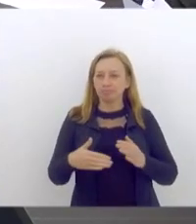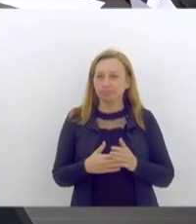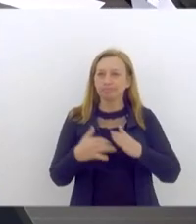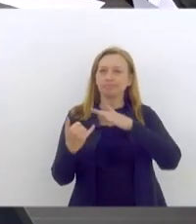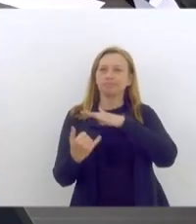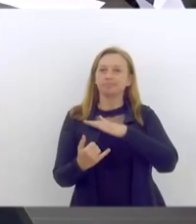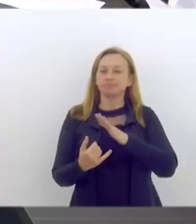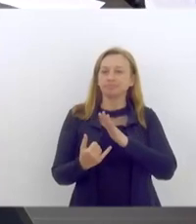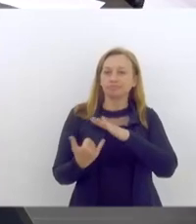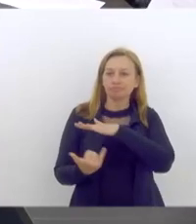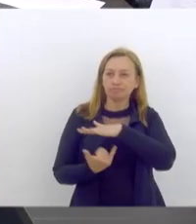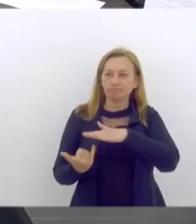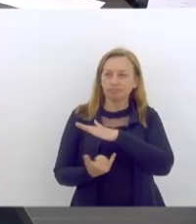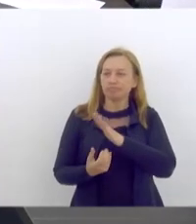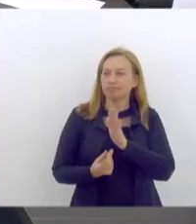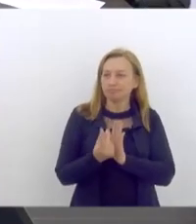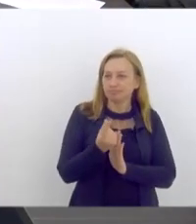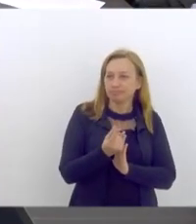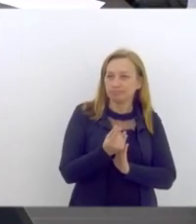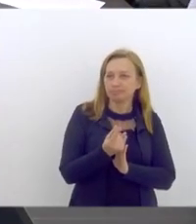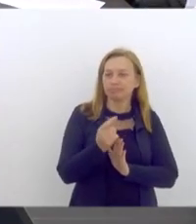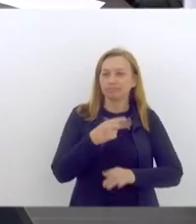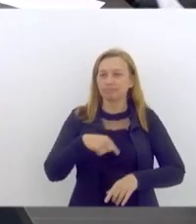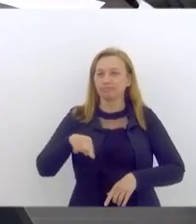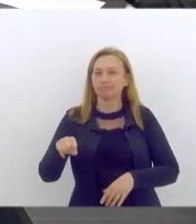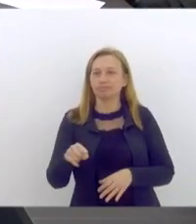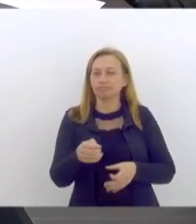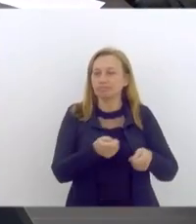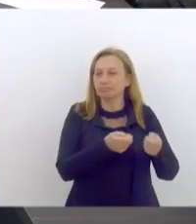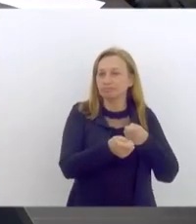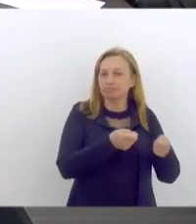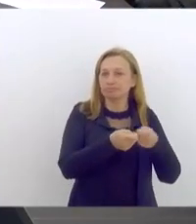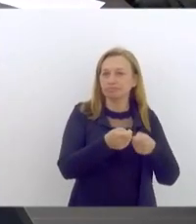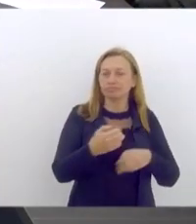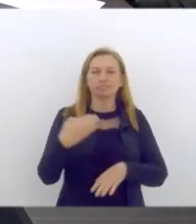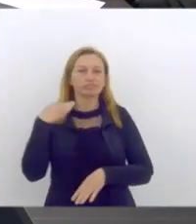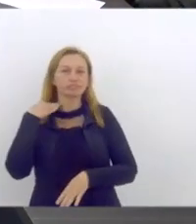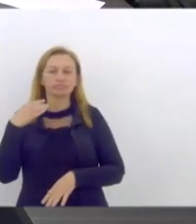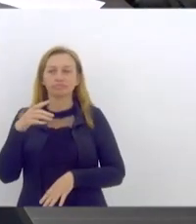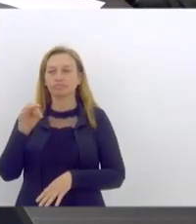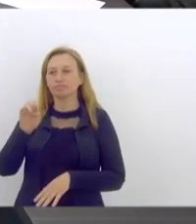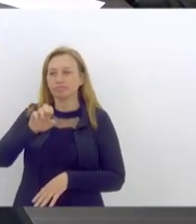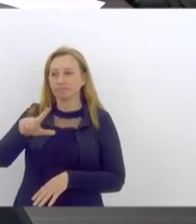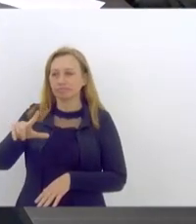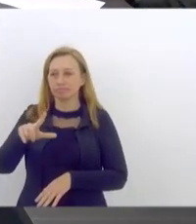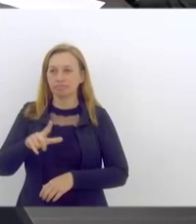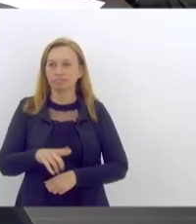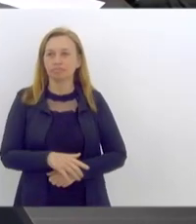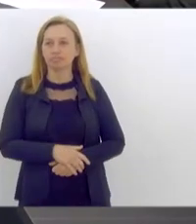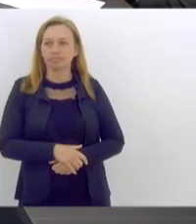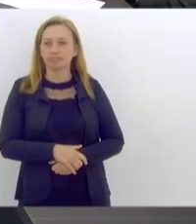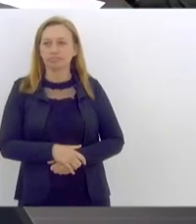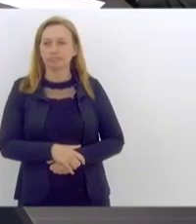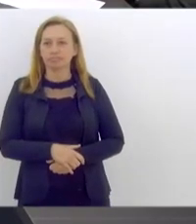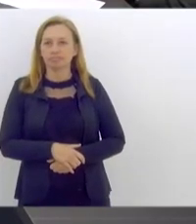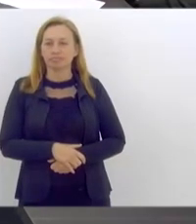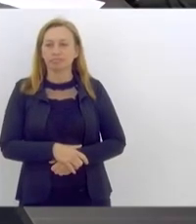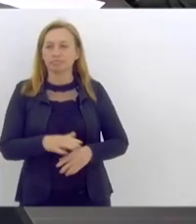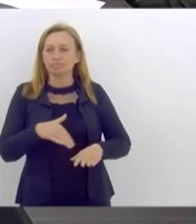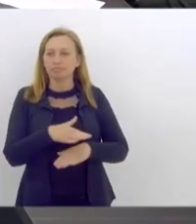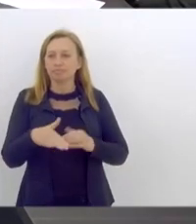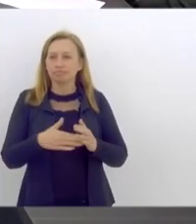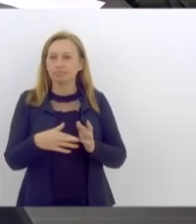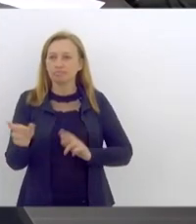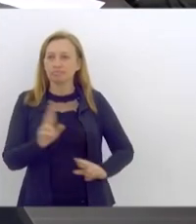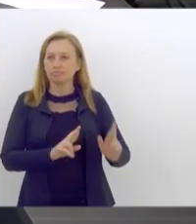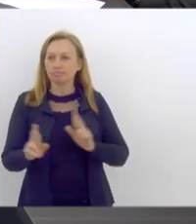financeiras elas Segue o regramento do Banco Central para isso existe uma regulamentação uma resolução específica do Banco Central que regulamenta todo o